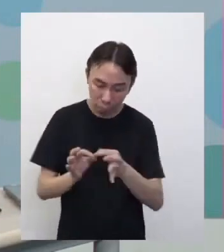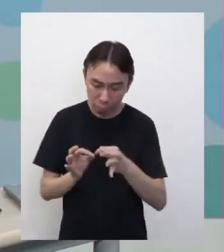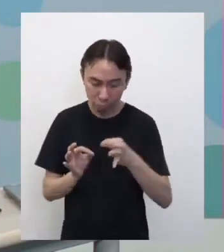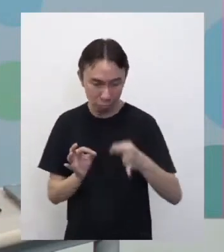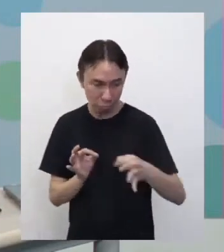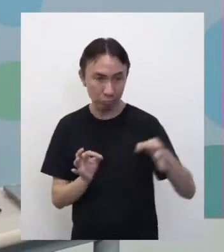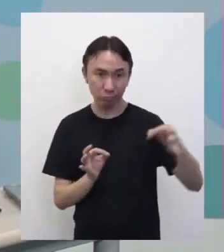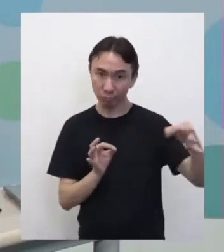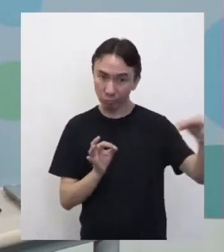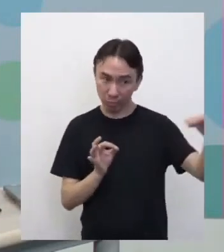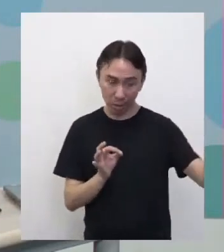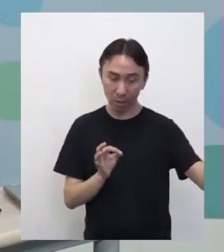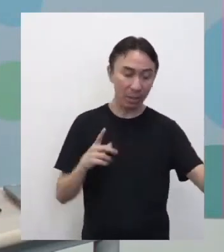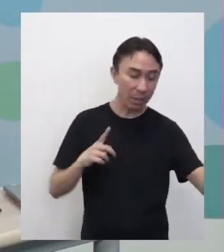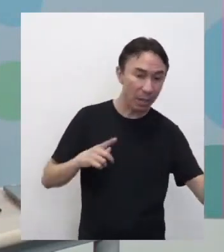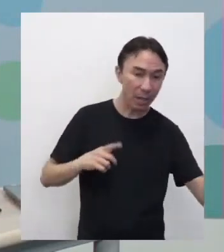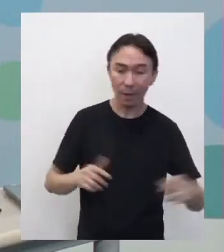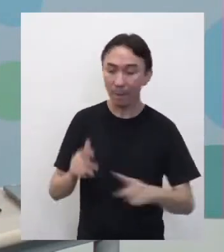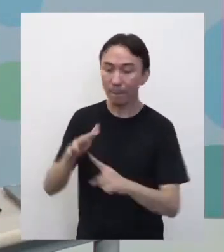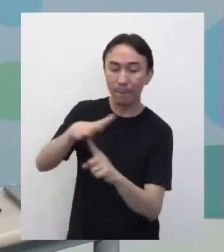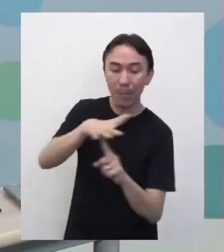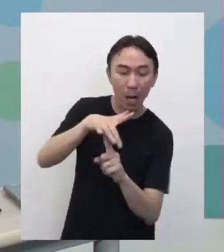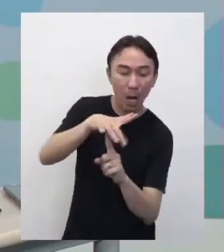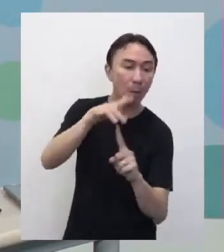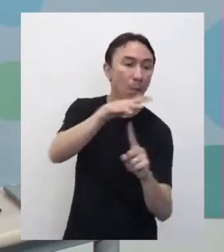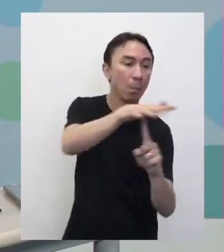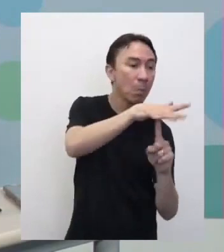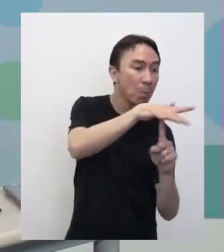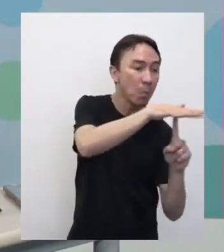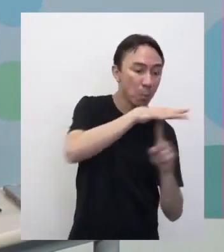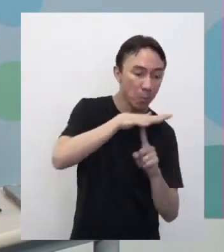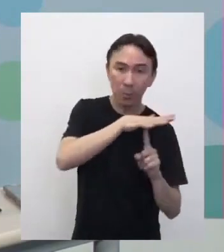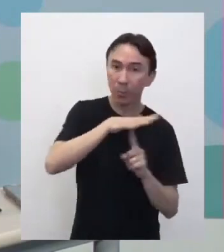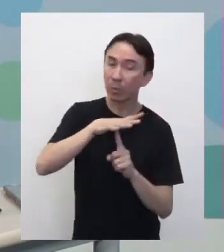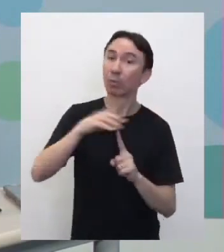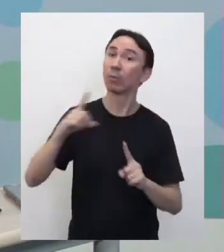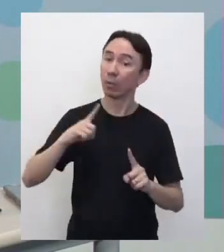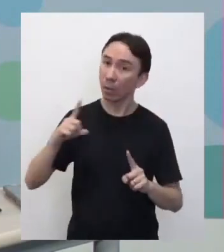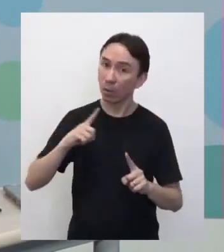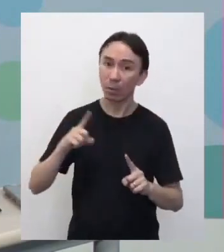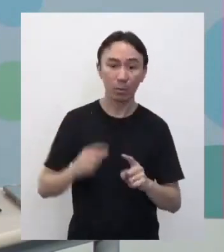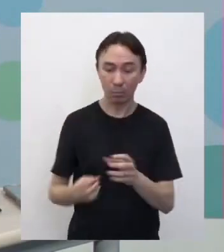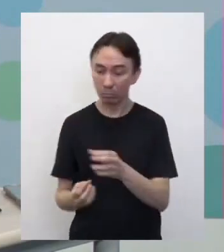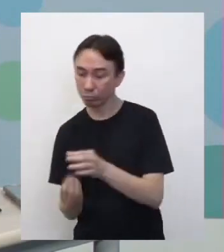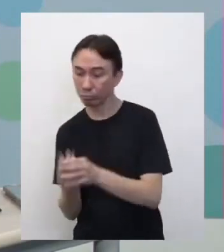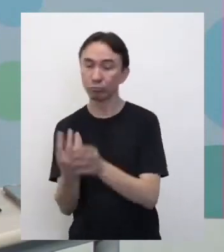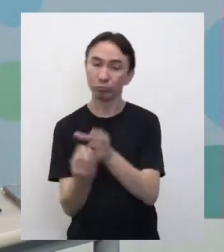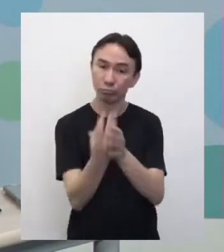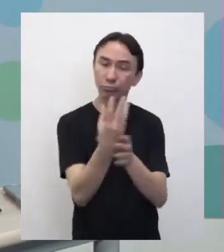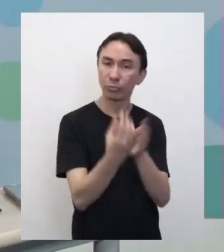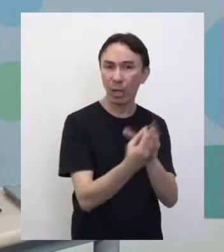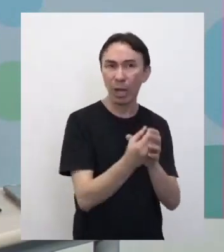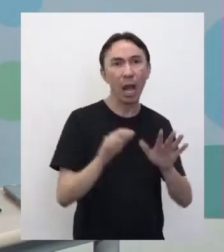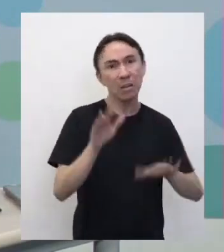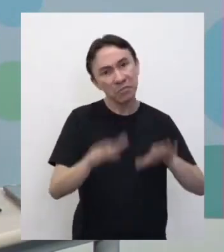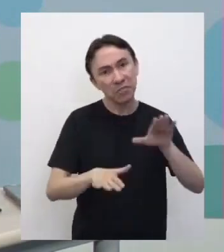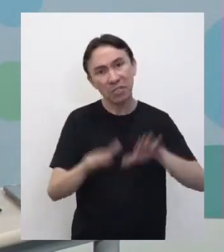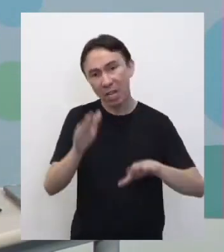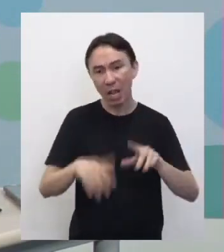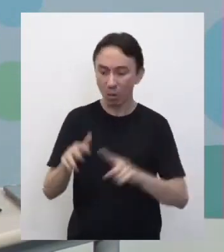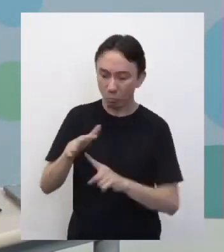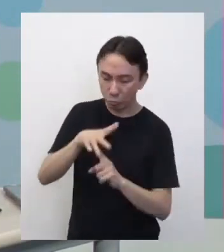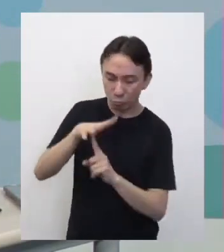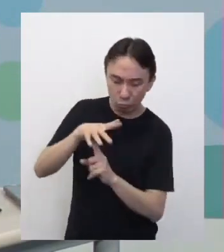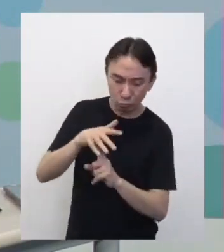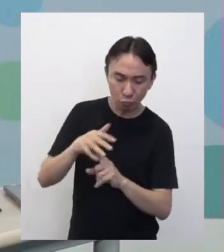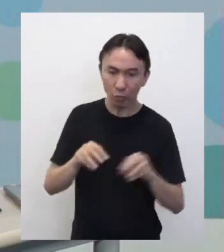né, que eram feiras itinerantes, eram feiras, às vezes, intermitentes, né, elas aconteciam num lugar, daqui a pouco elas